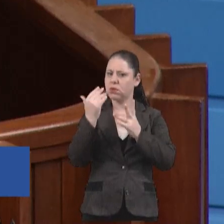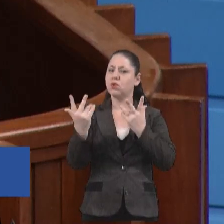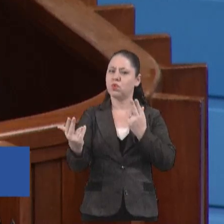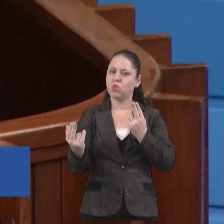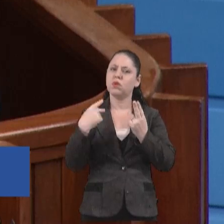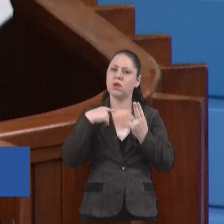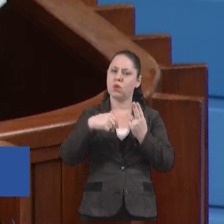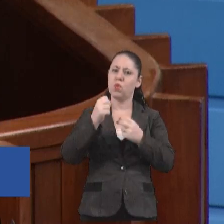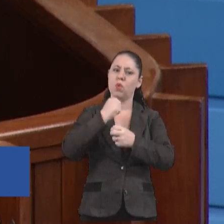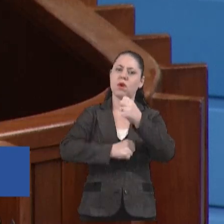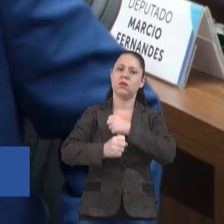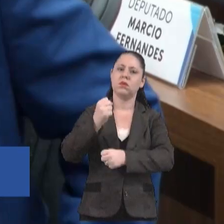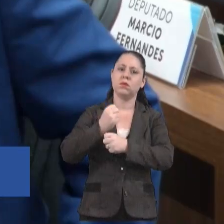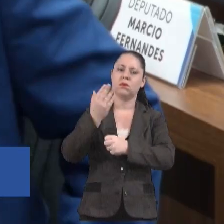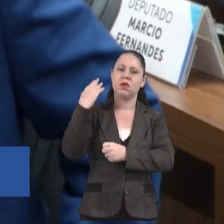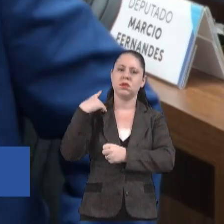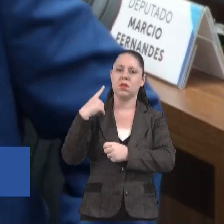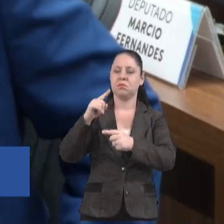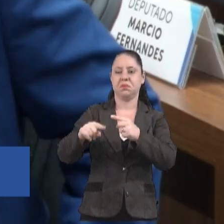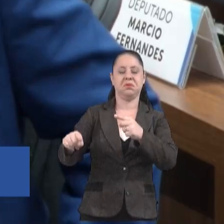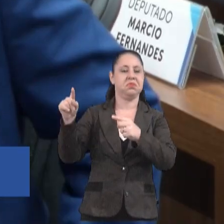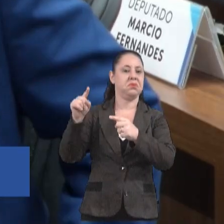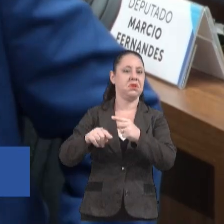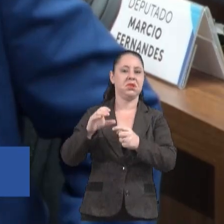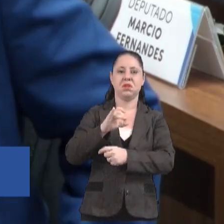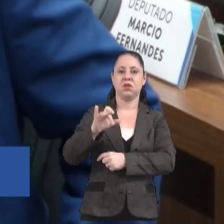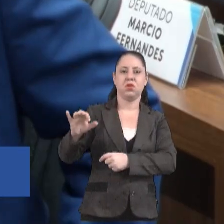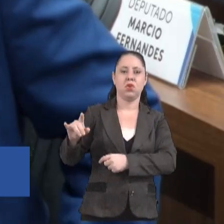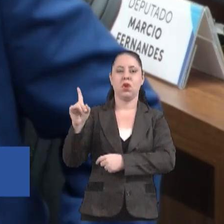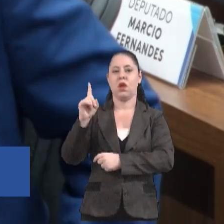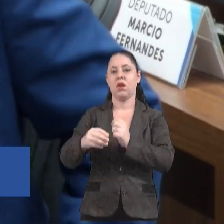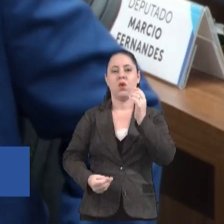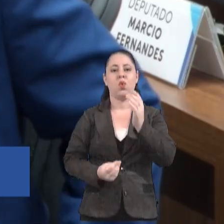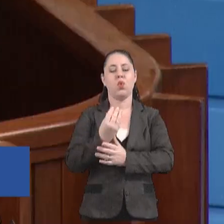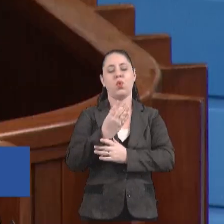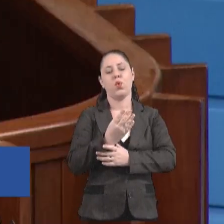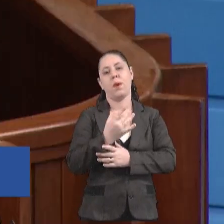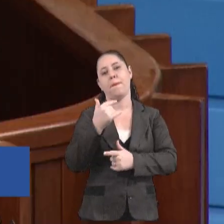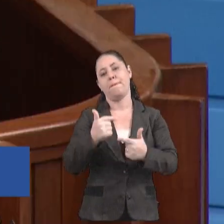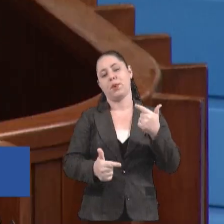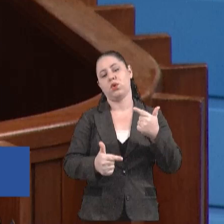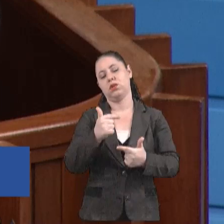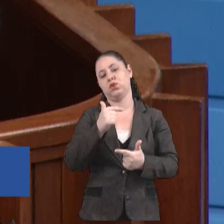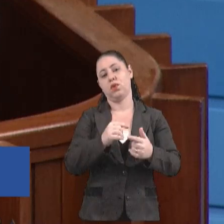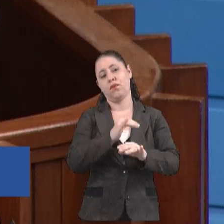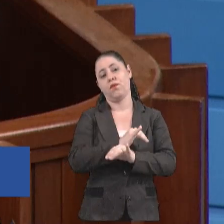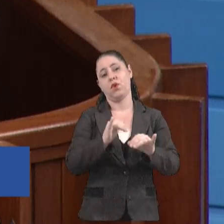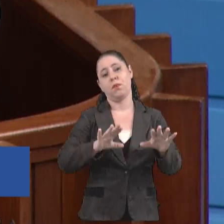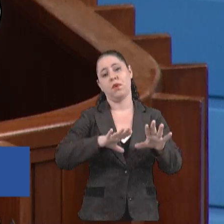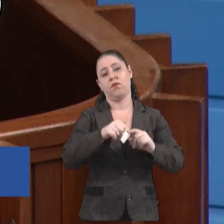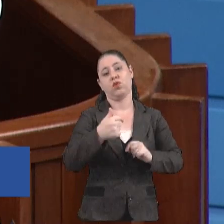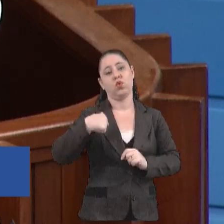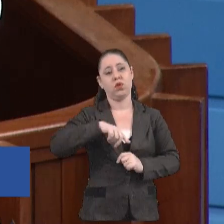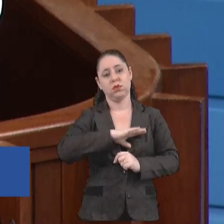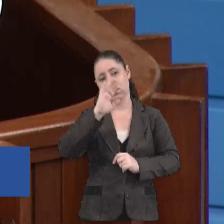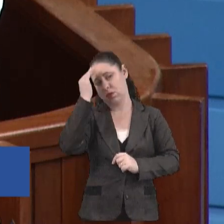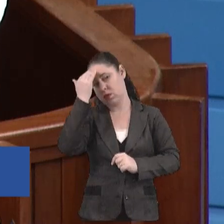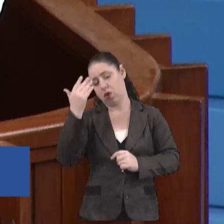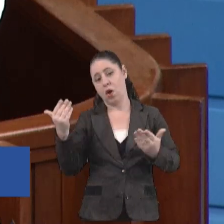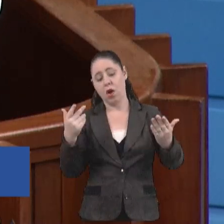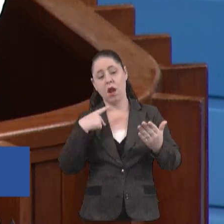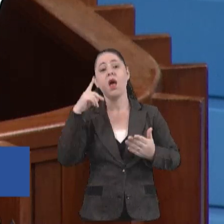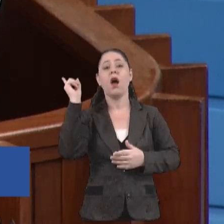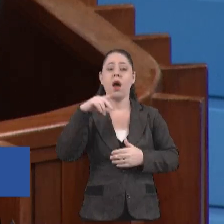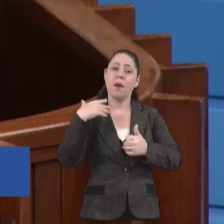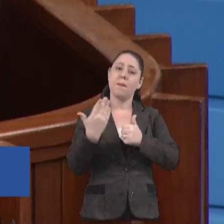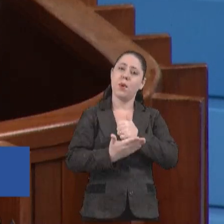projetos que, inclusive, ano passado, foram negados pela CCJ, um deles instituindo a política de formação, que nós entendemos, vimos agora que ela